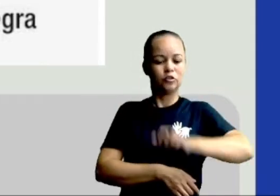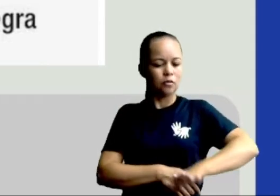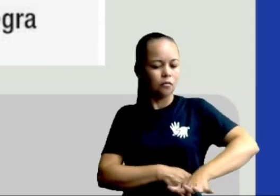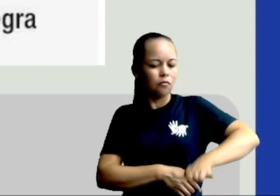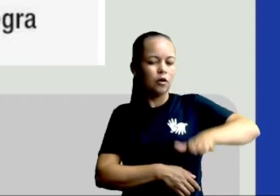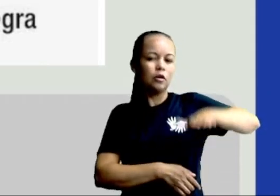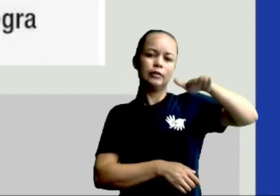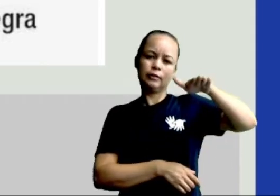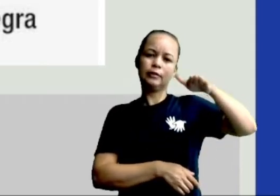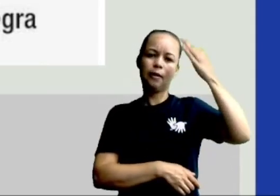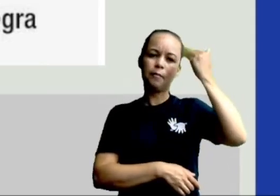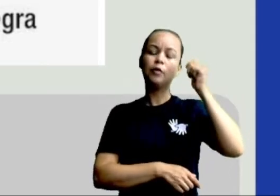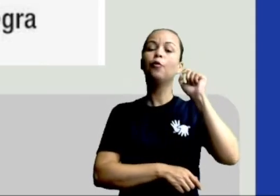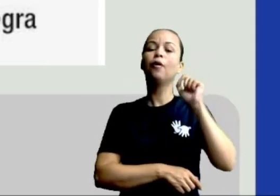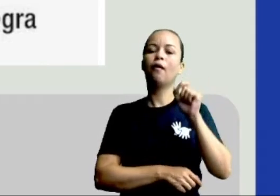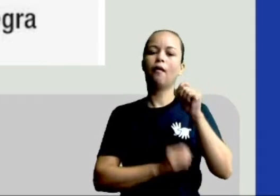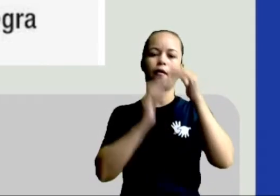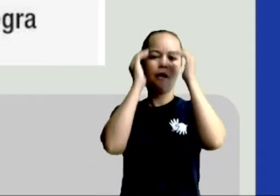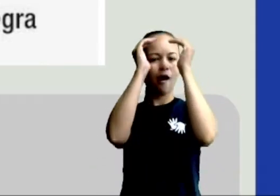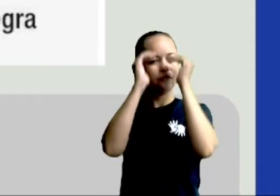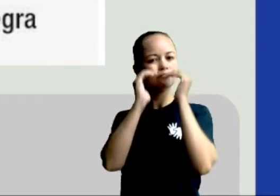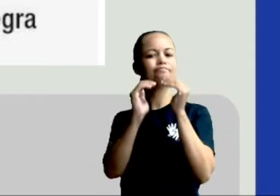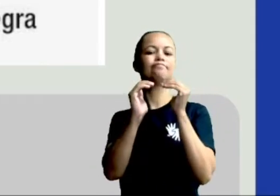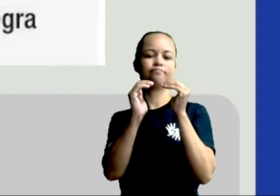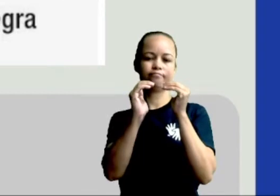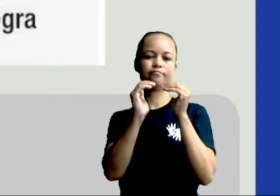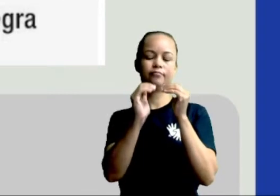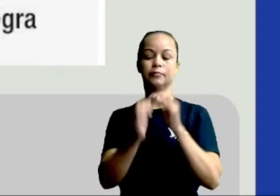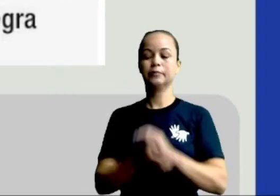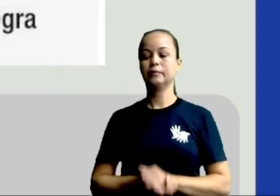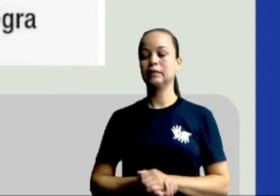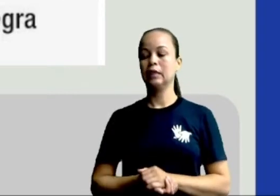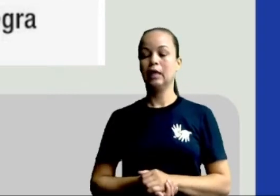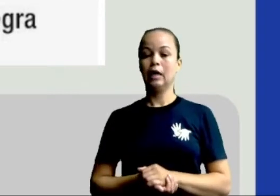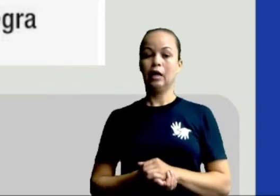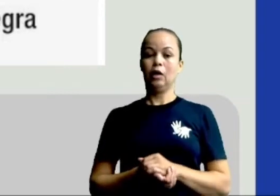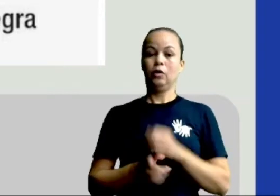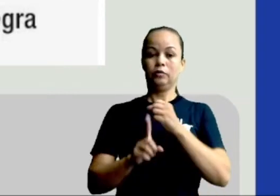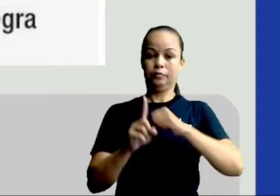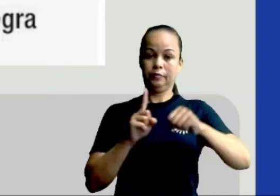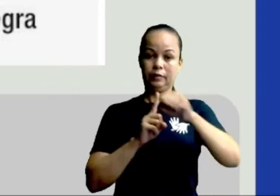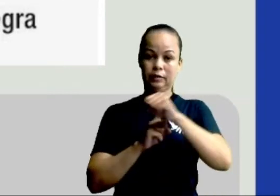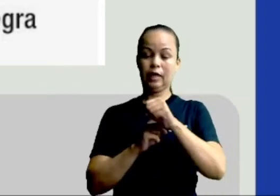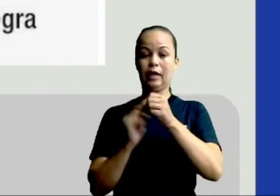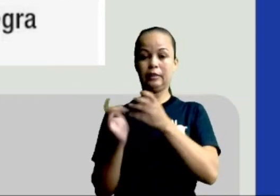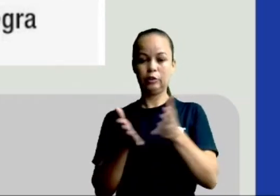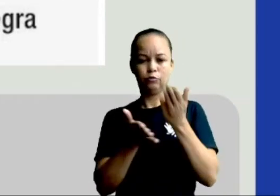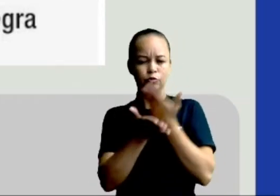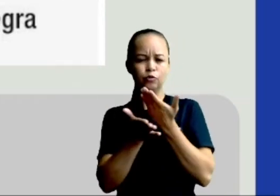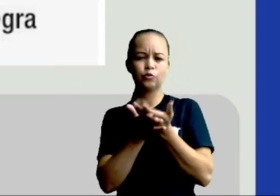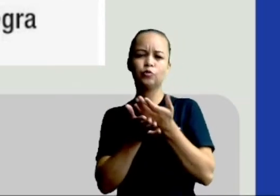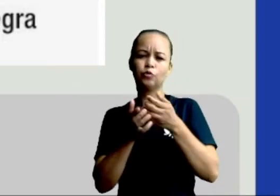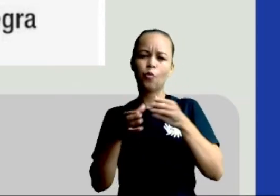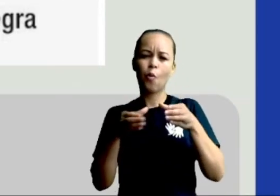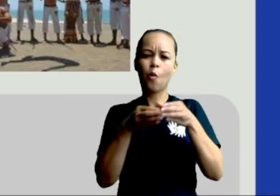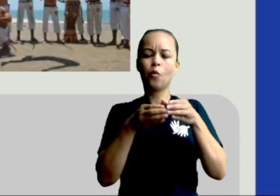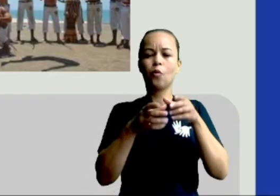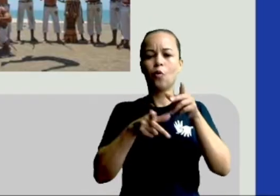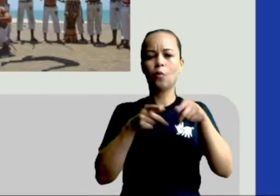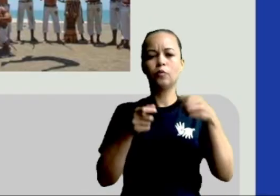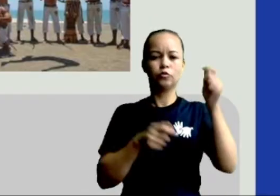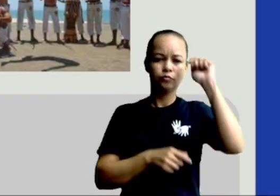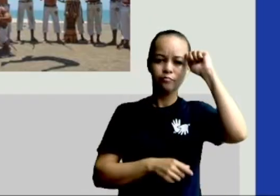é o respeito, certo? Segundo estudos, nossa sociedade é composta em sua maioria por pessoas negras,